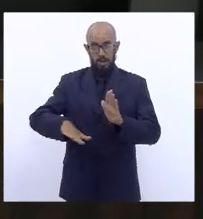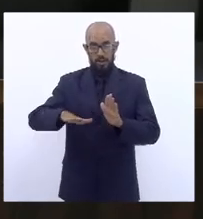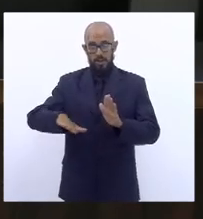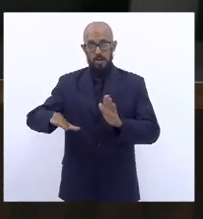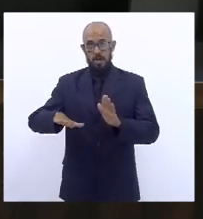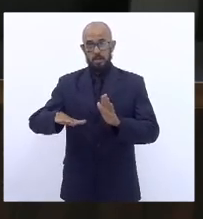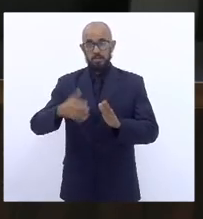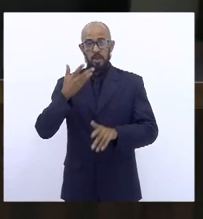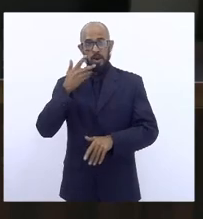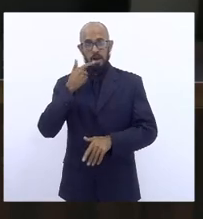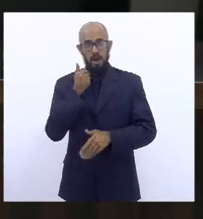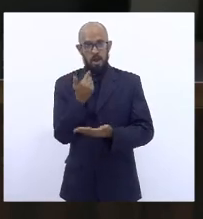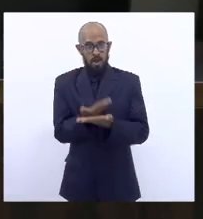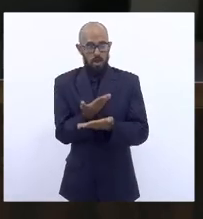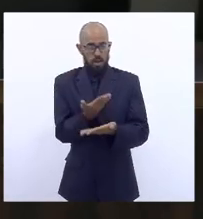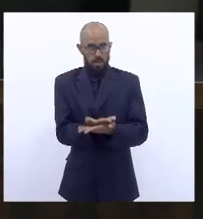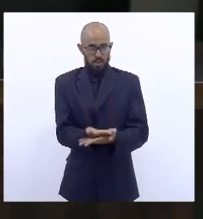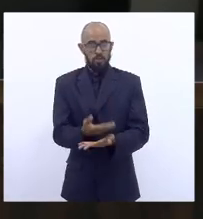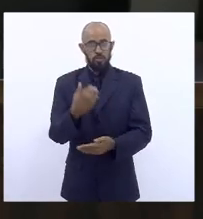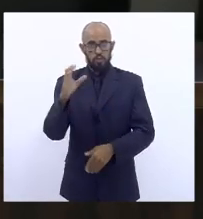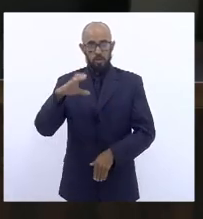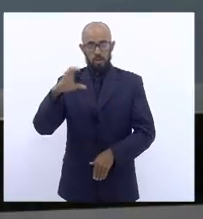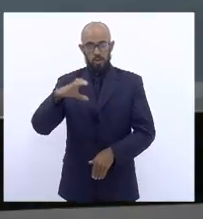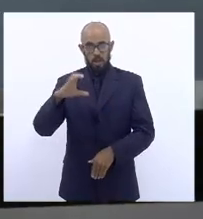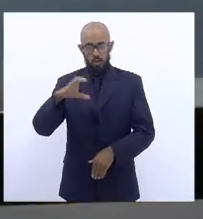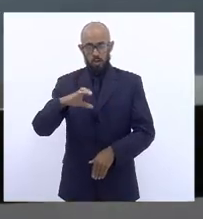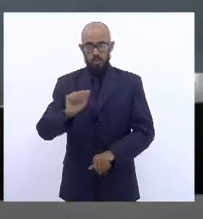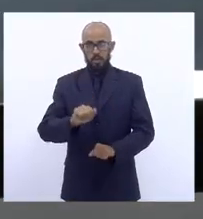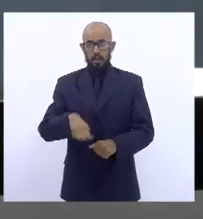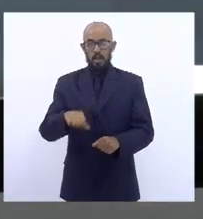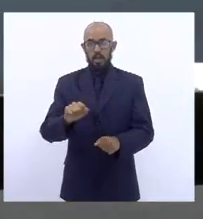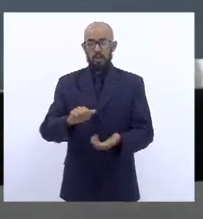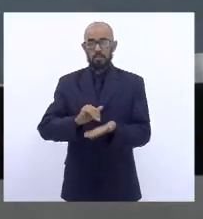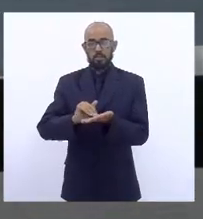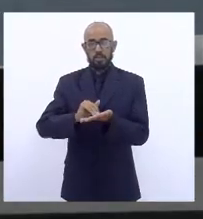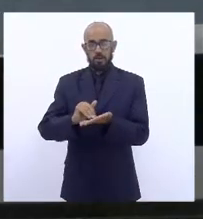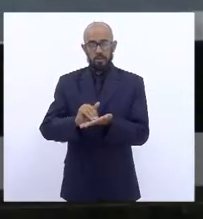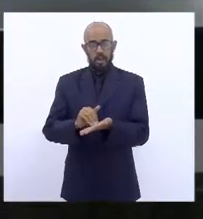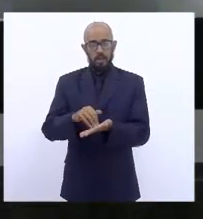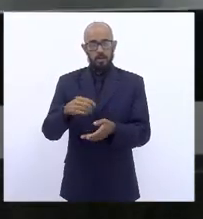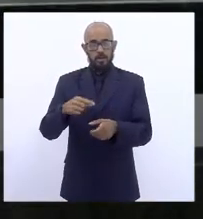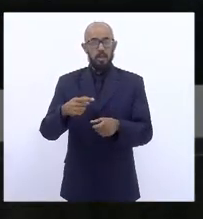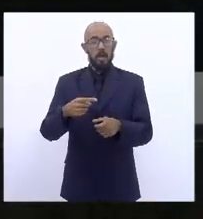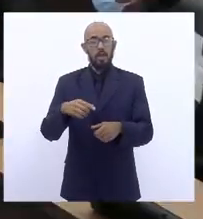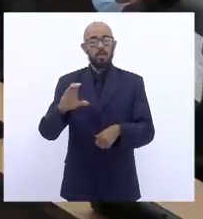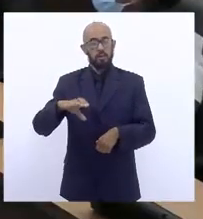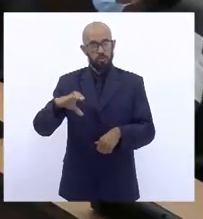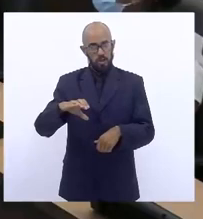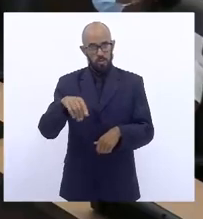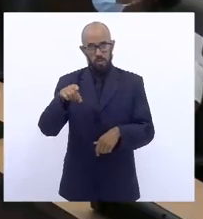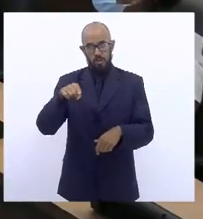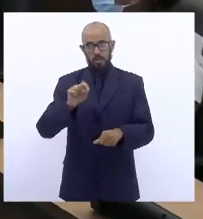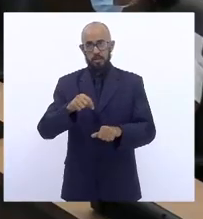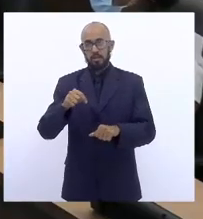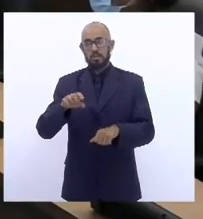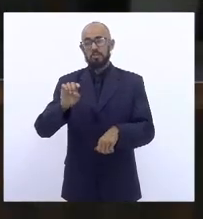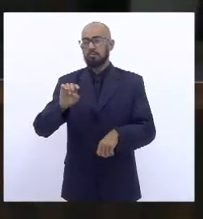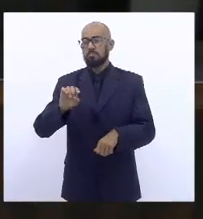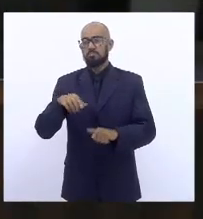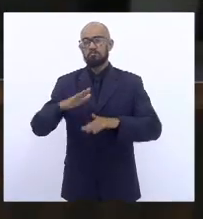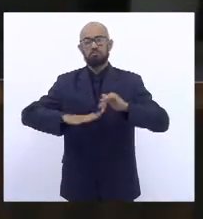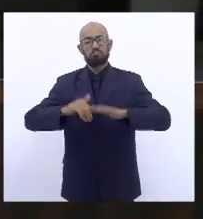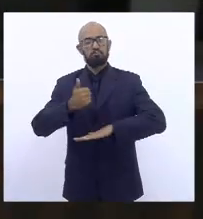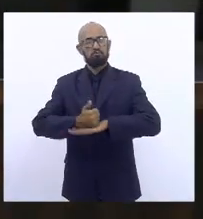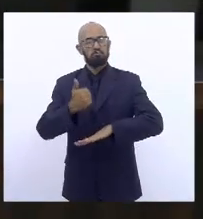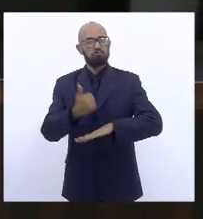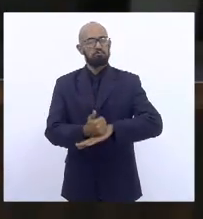em Niterói, subsecretária de Educação naquela cidade, uma especialista com quem contamos na noite